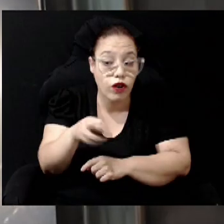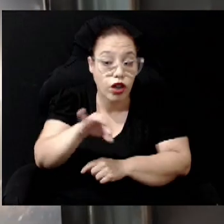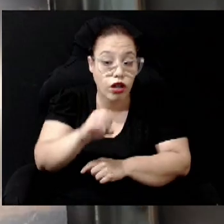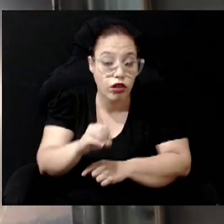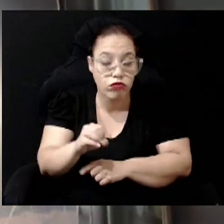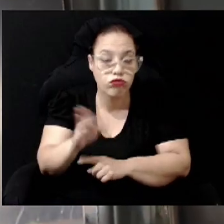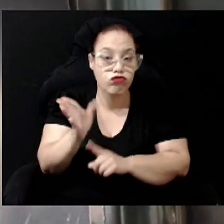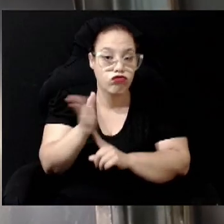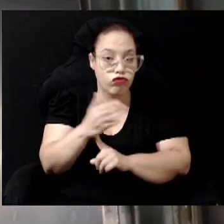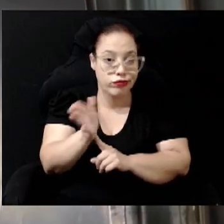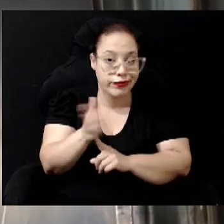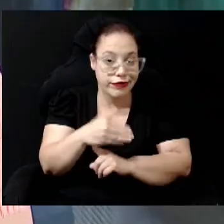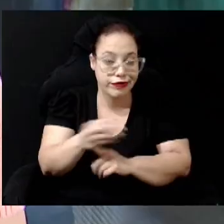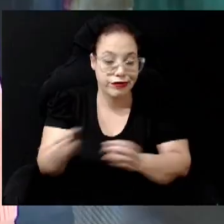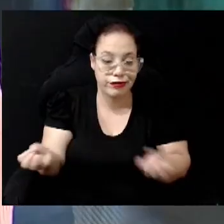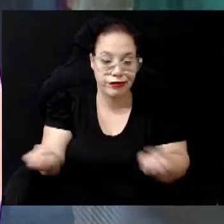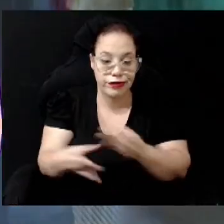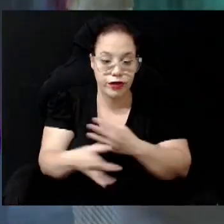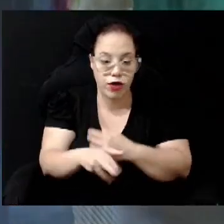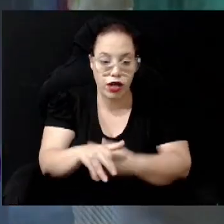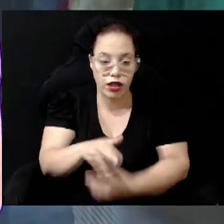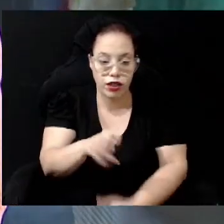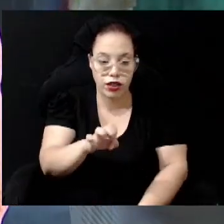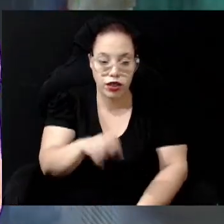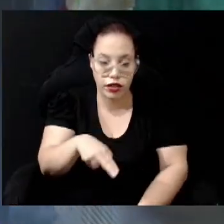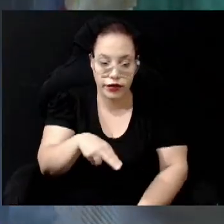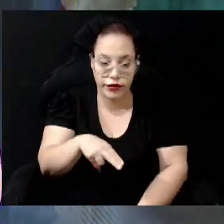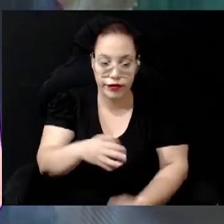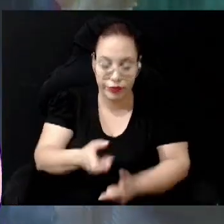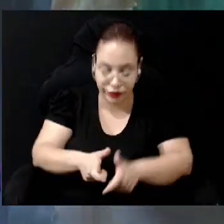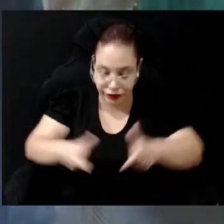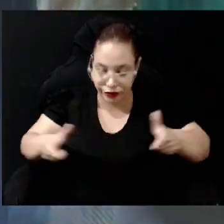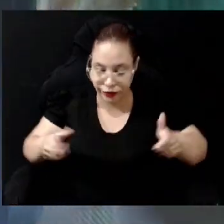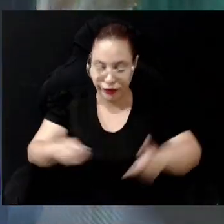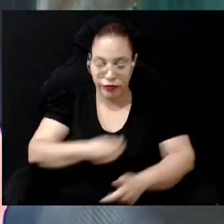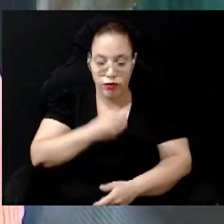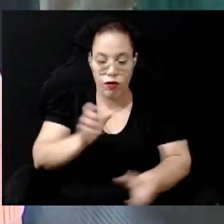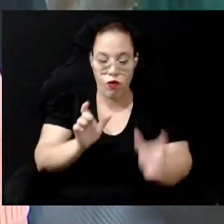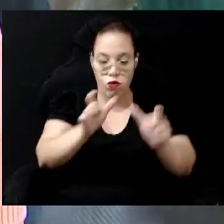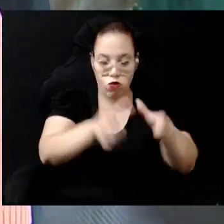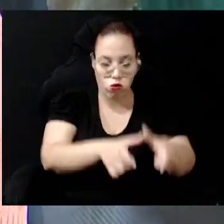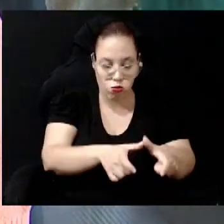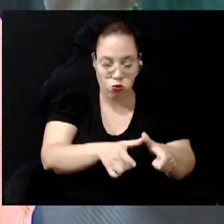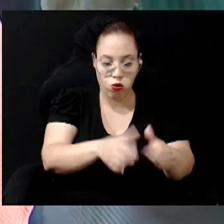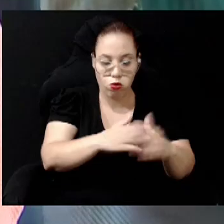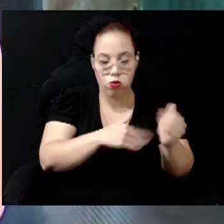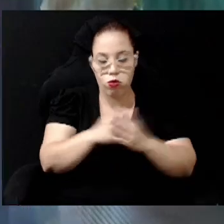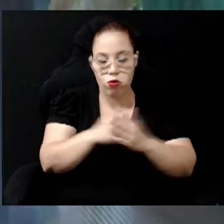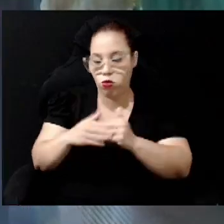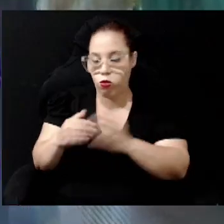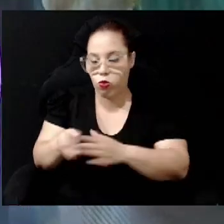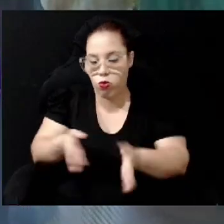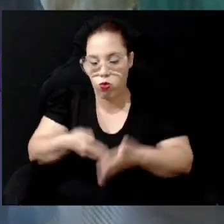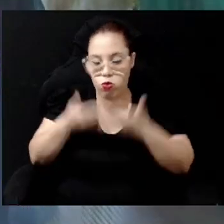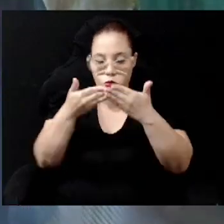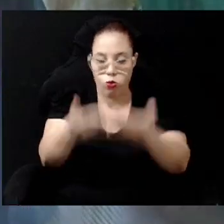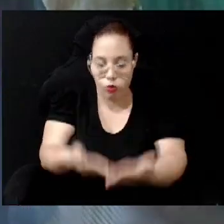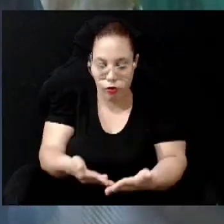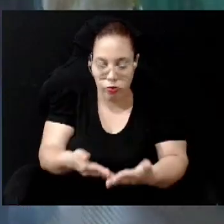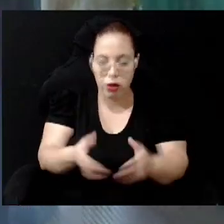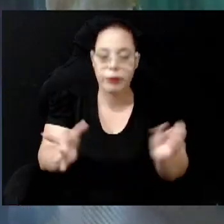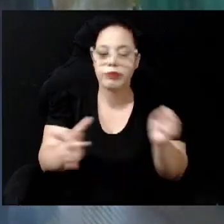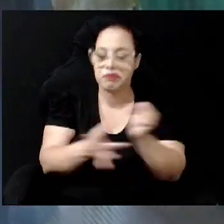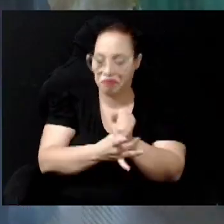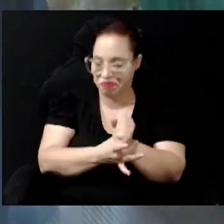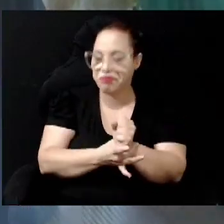de embalagem, que vão aumentar a vida útil do produto, que vão manter o produto seguro